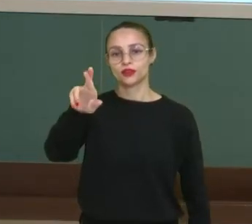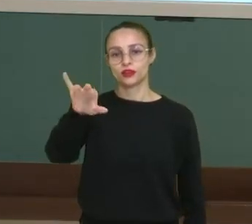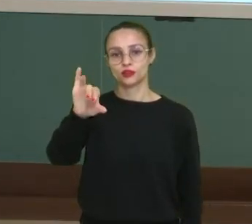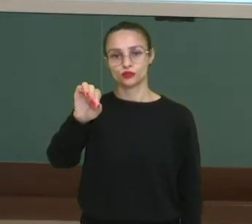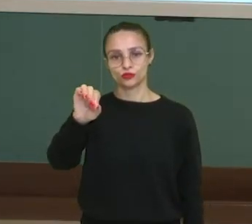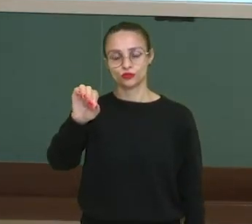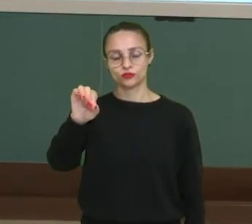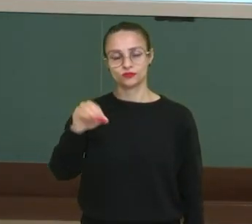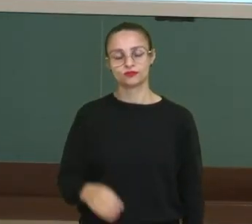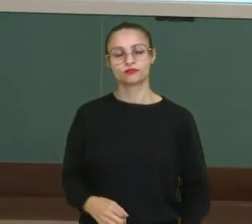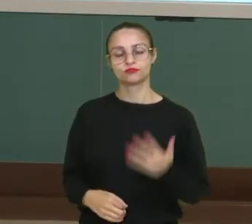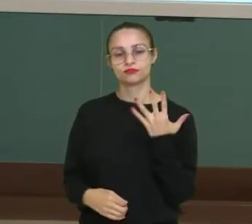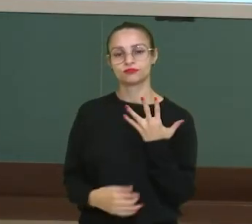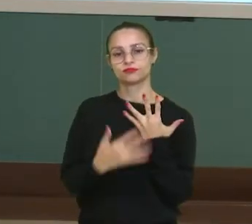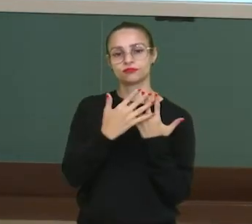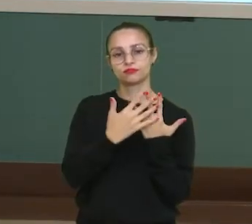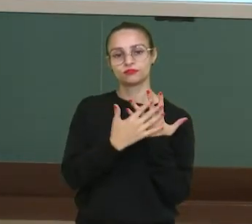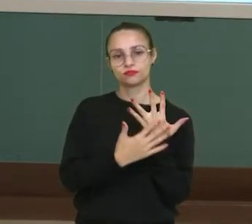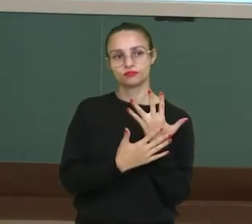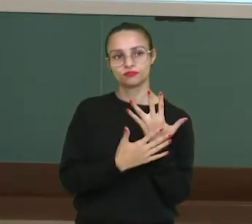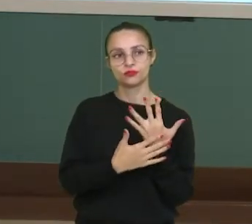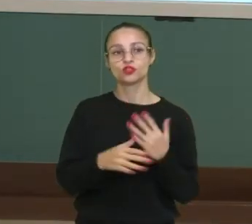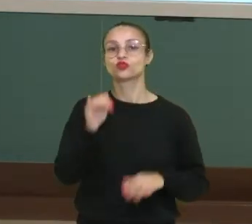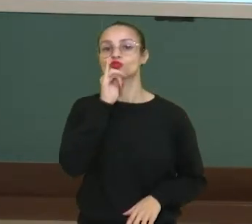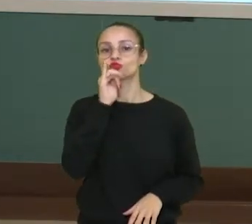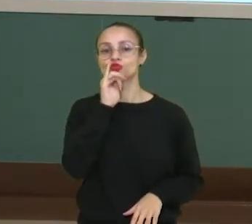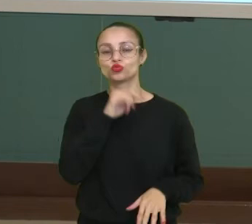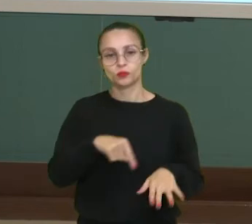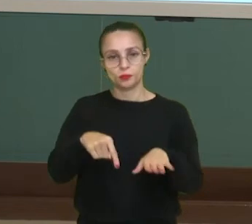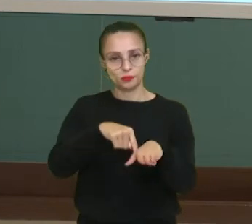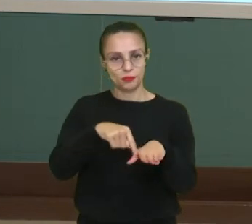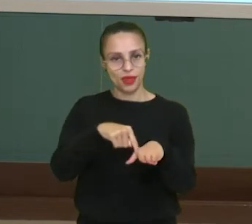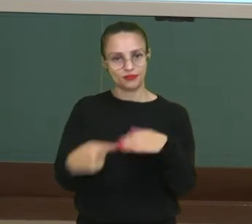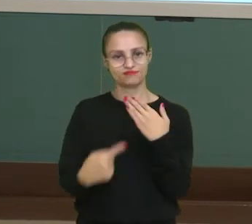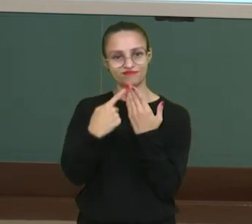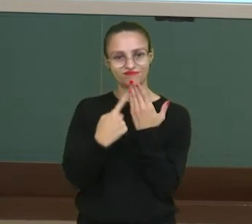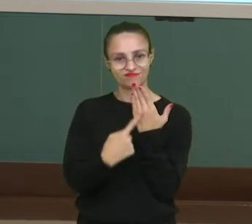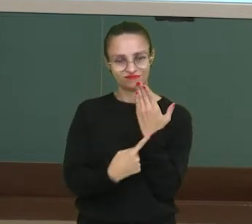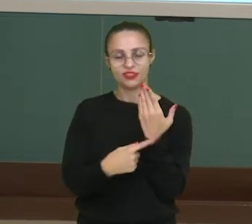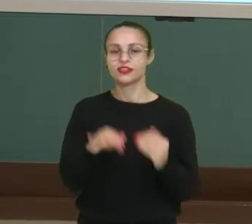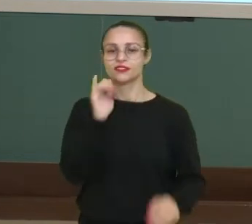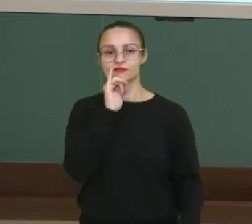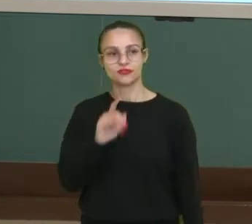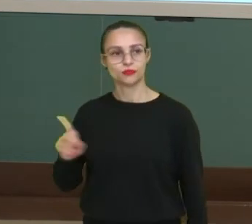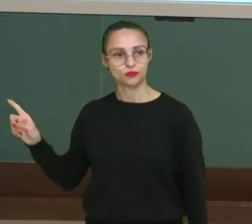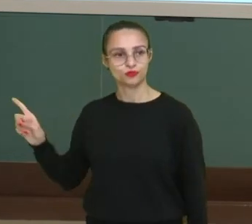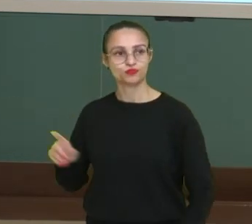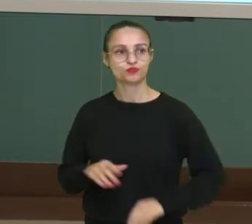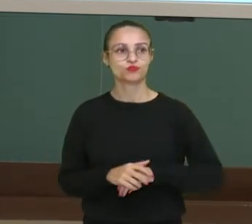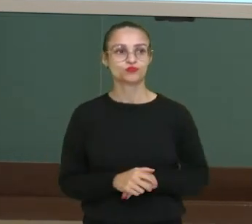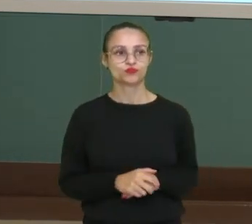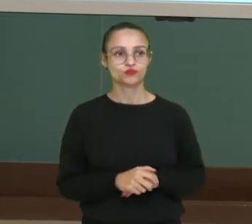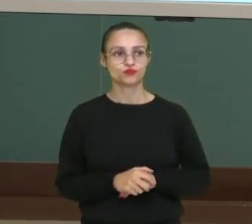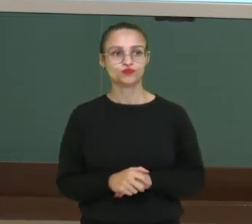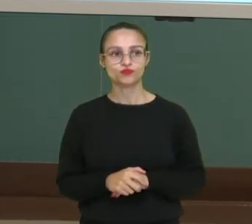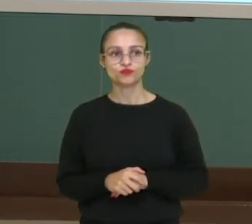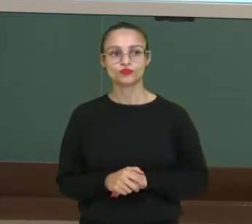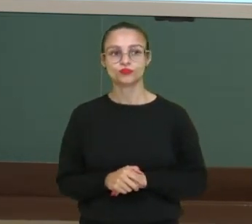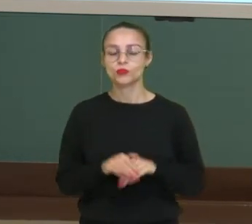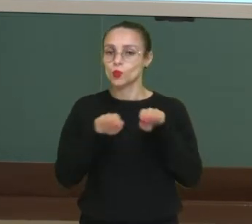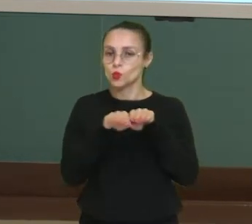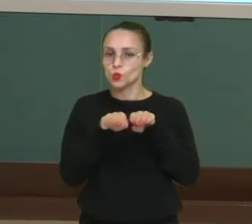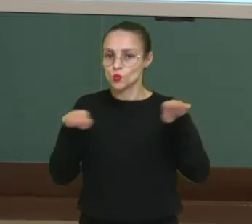aqui na região do nosso pé. Então tem a ilustração desses exemplos para vocês. Os ossos